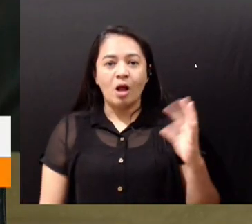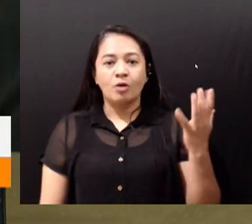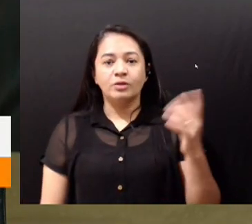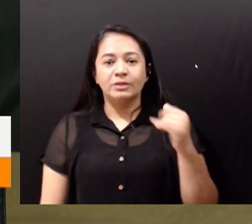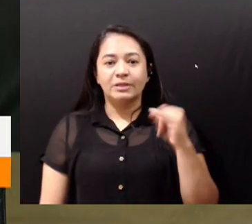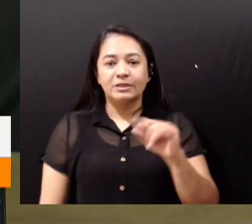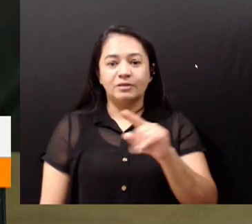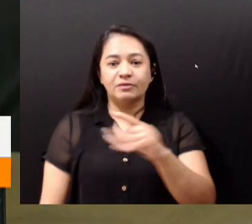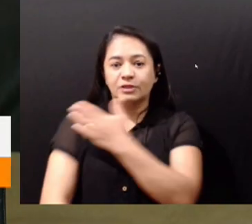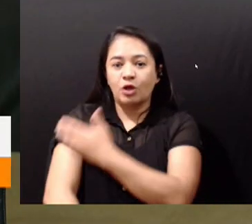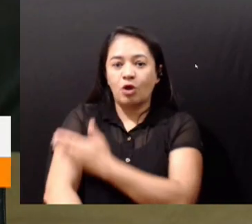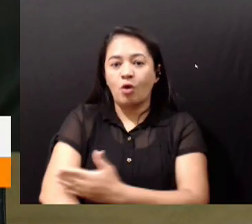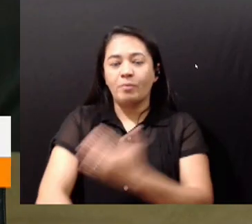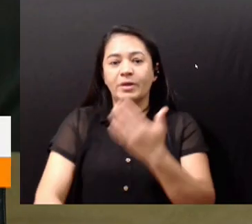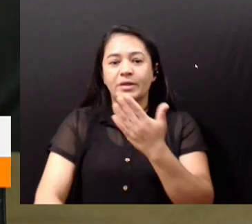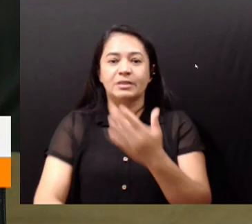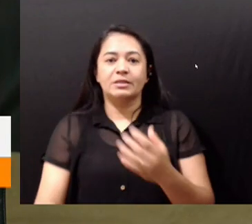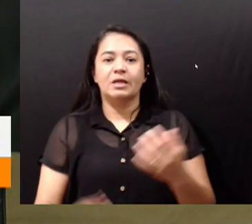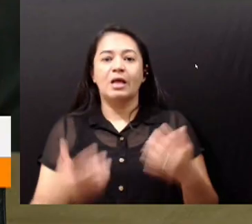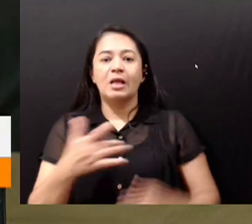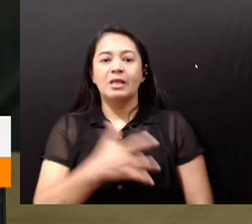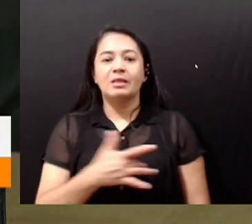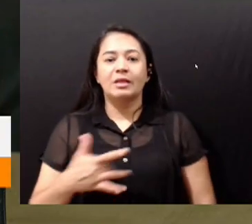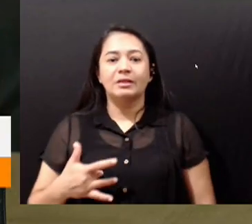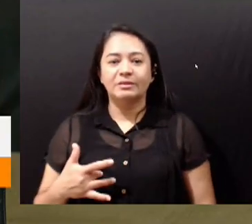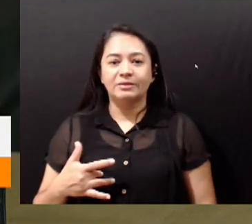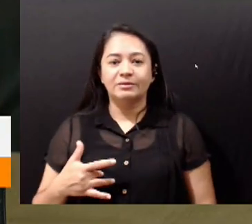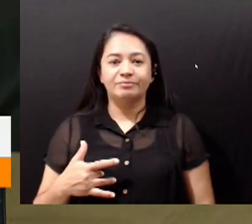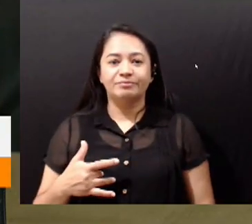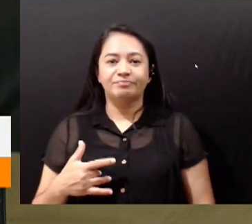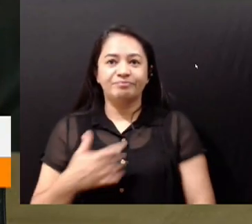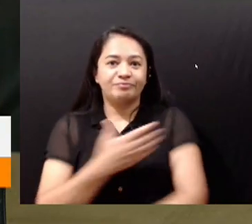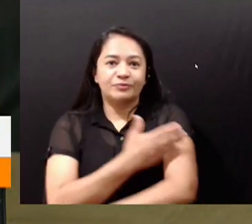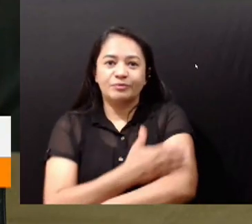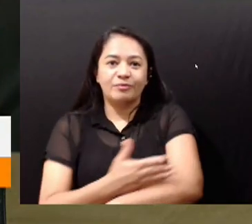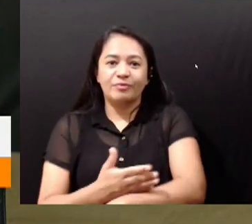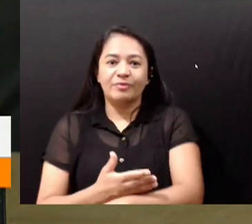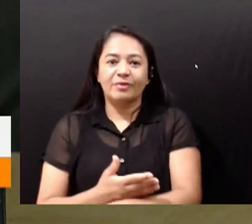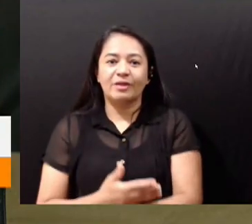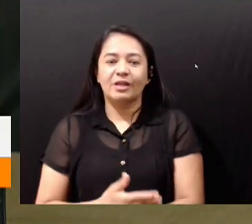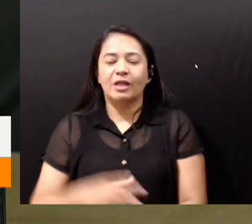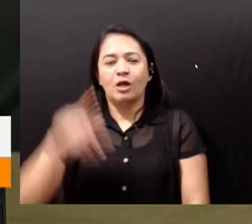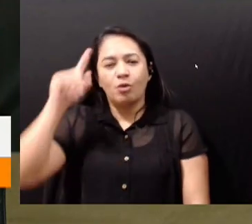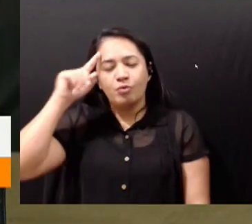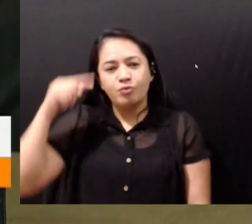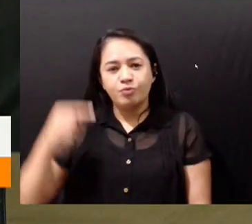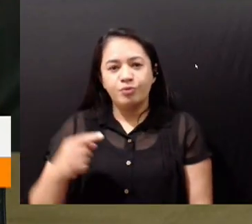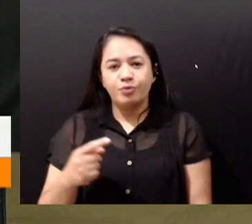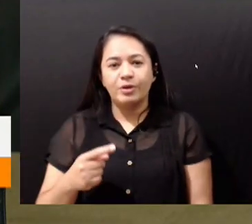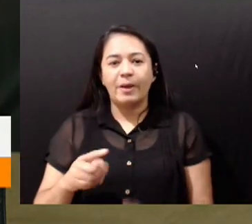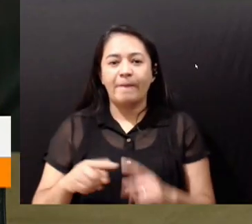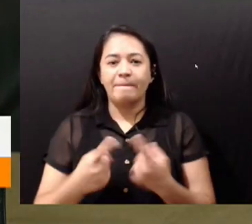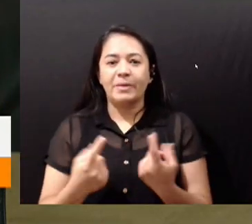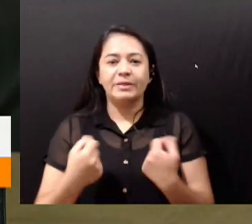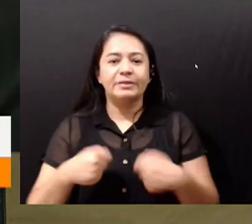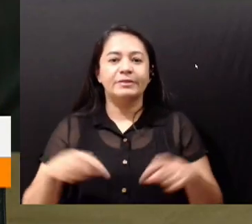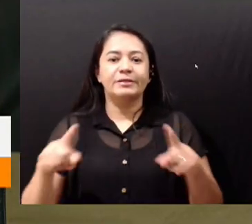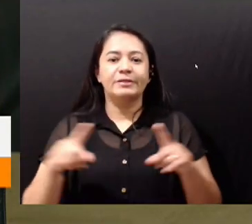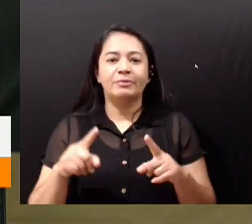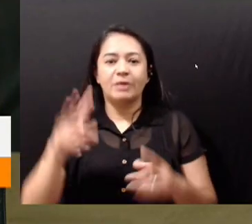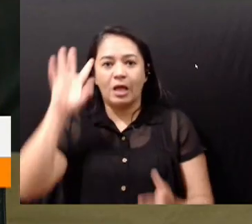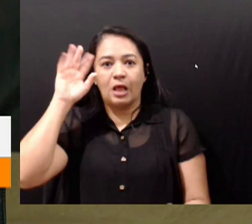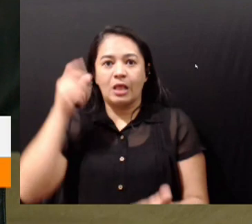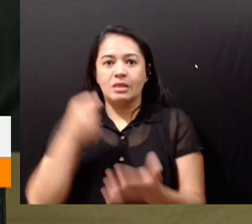né? Com princípios inegociáveis, que fazem parte da sua rotina diária, sem recorrer a soluções radicais